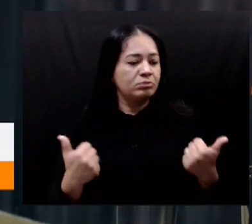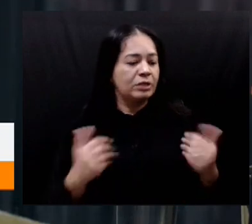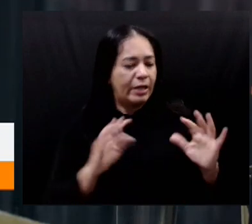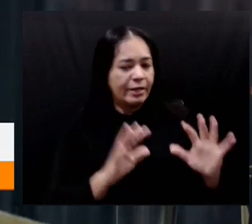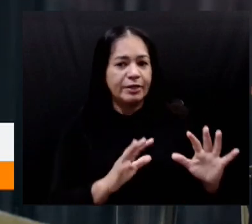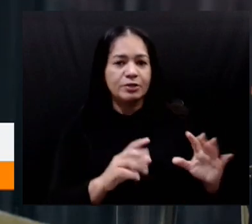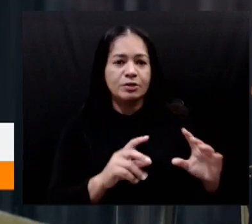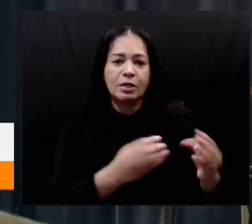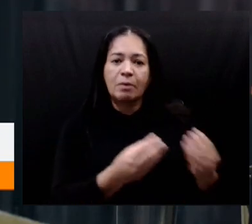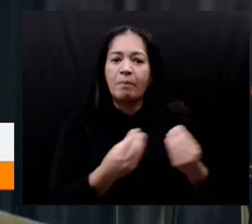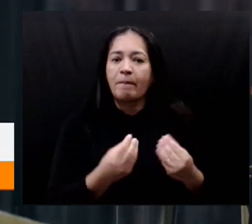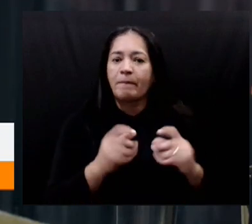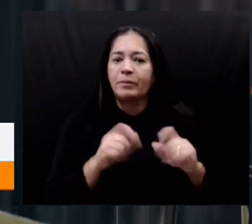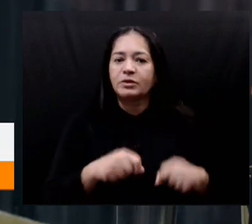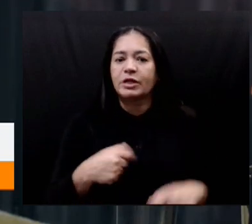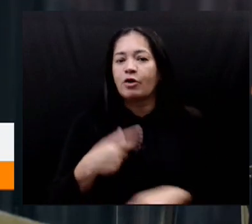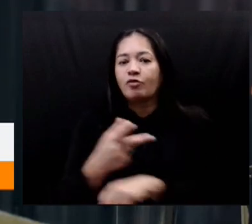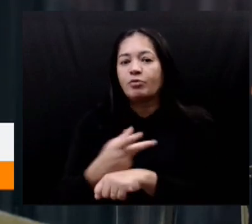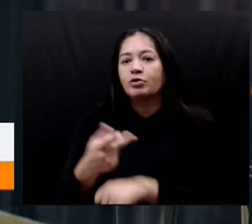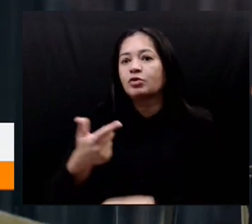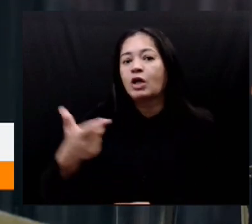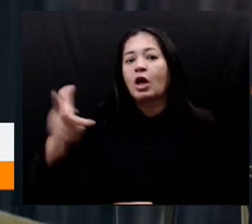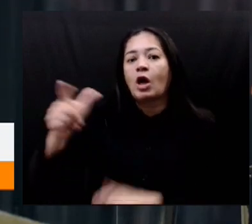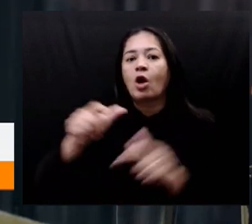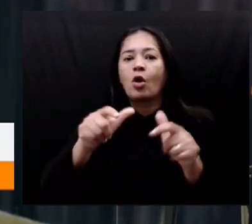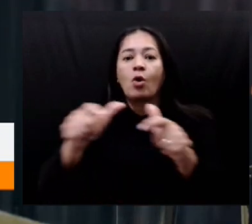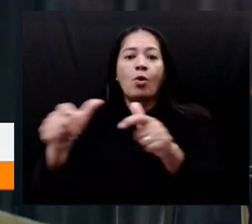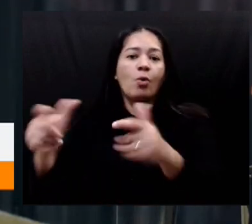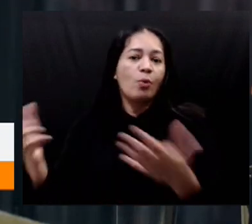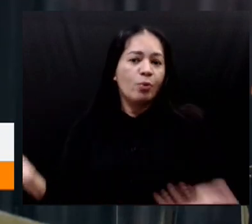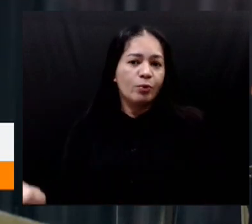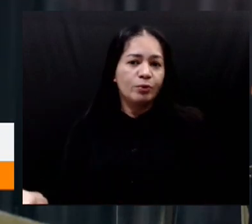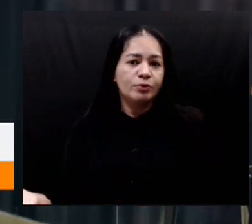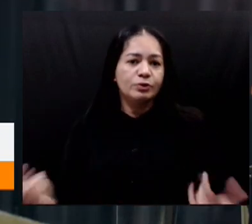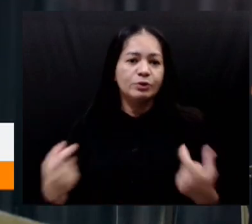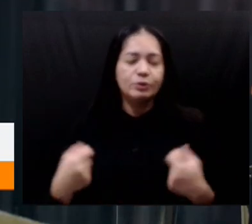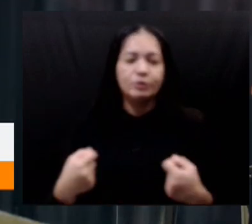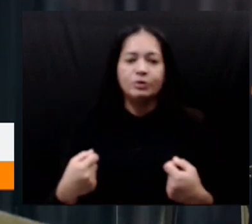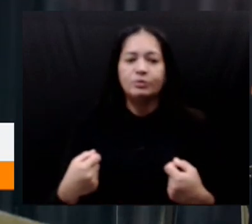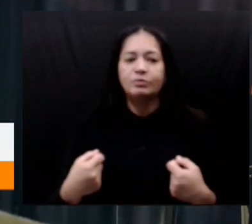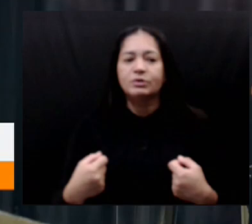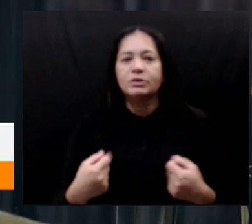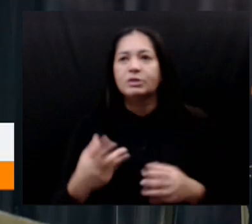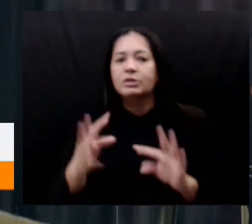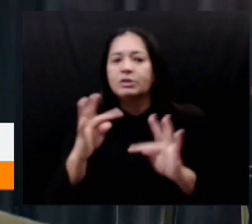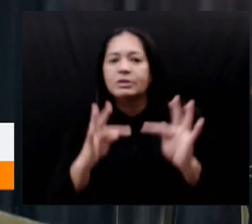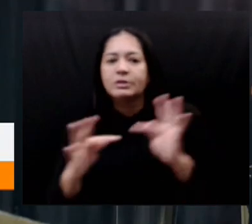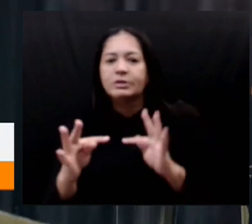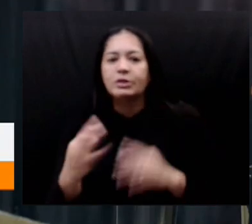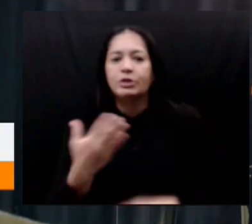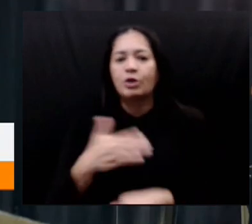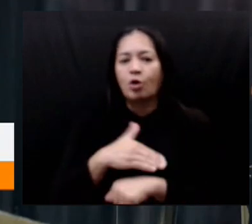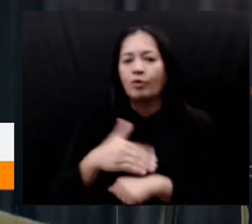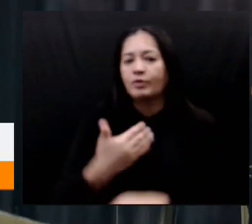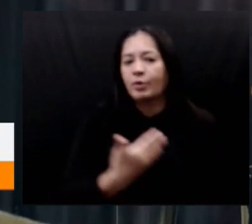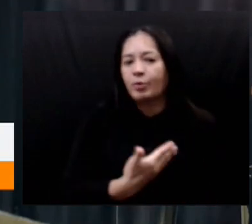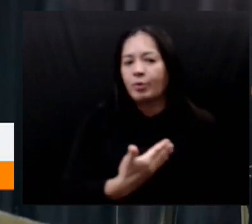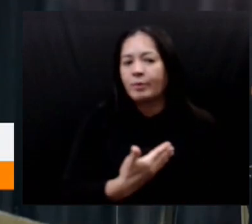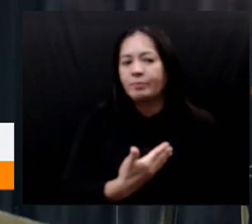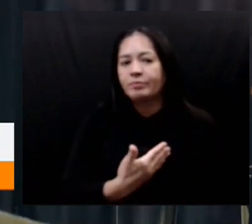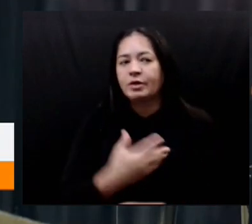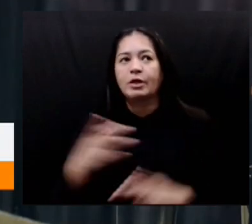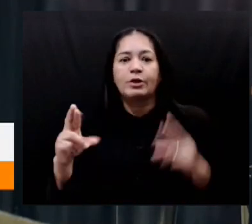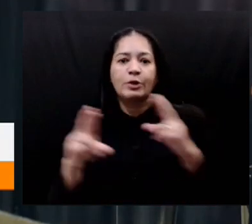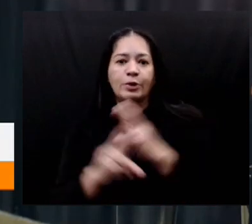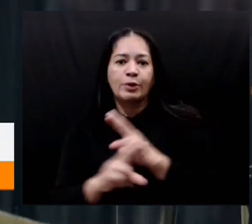vou buscar aonde, né, então eu vou fazer terapia, eu vou conversar com amigos, eu tenho um relacionamento, vai ser